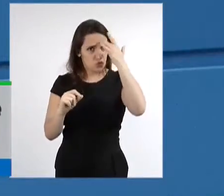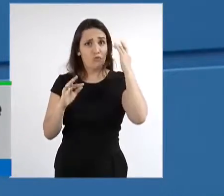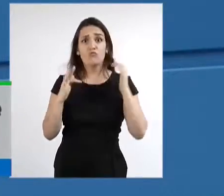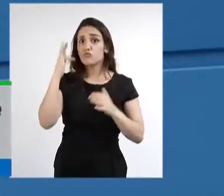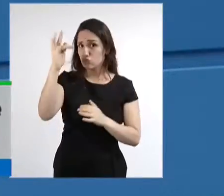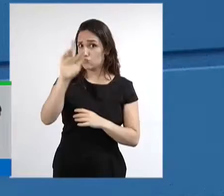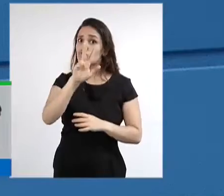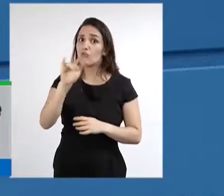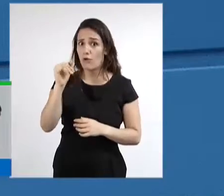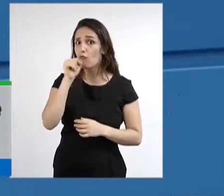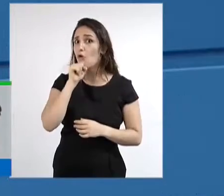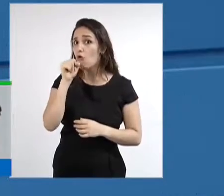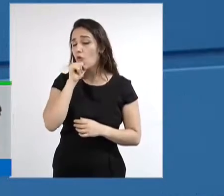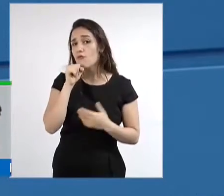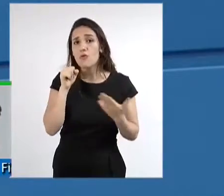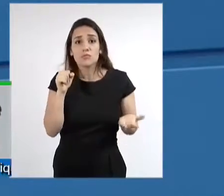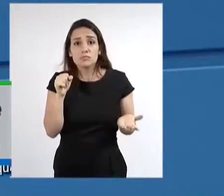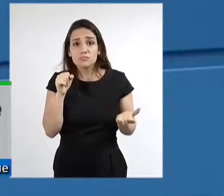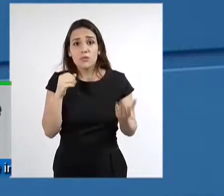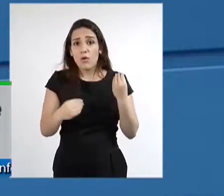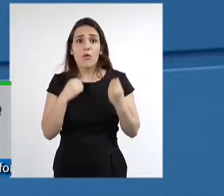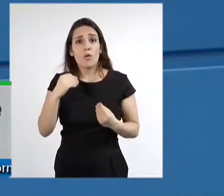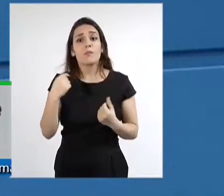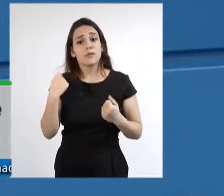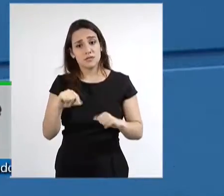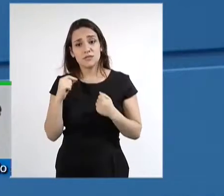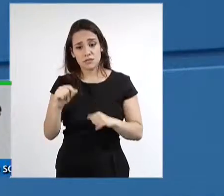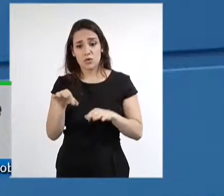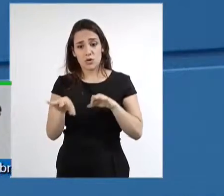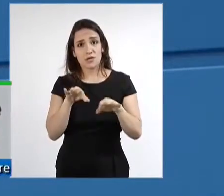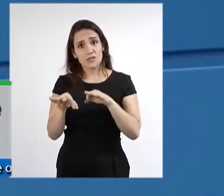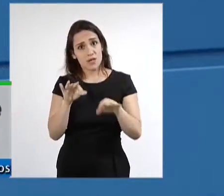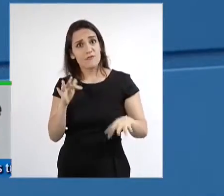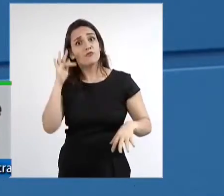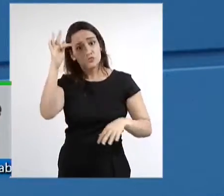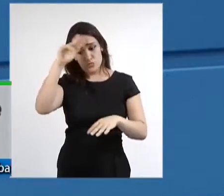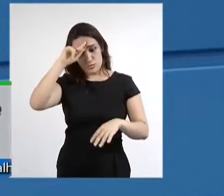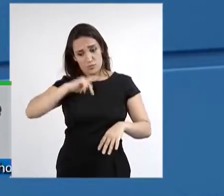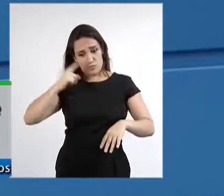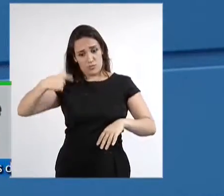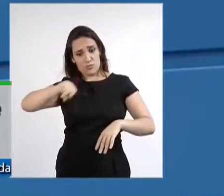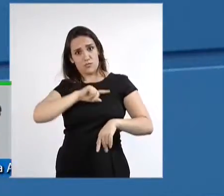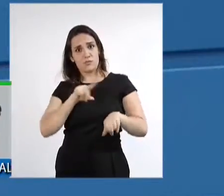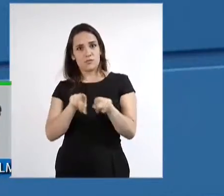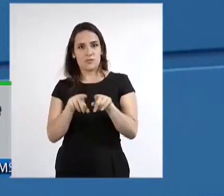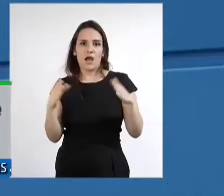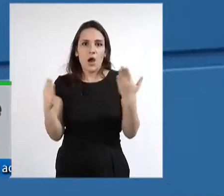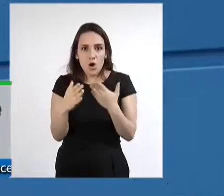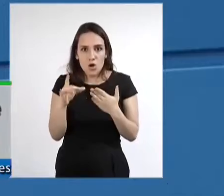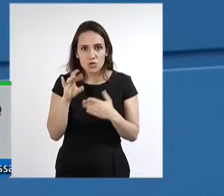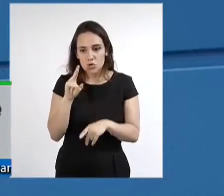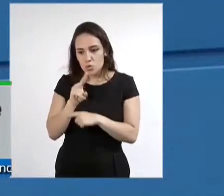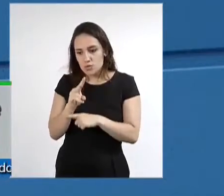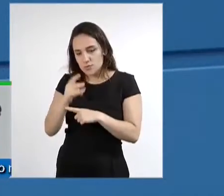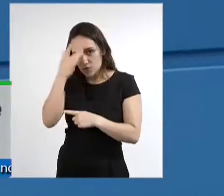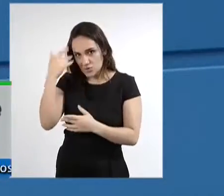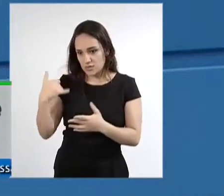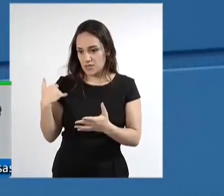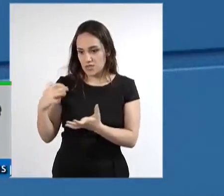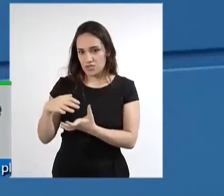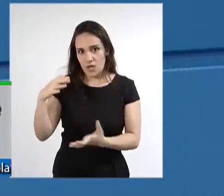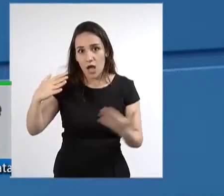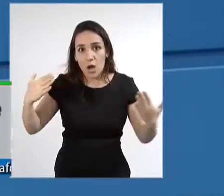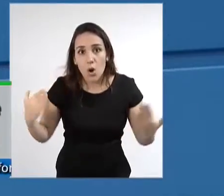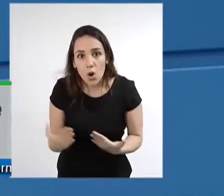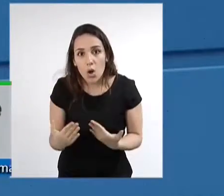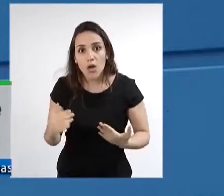iremos envelhecer, e cuidar disso é preparar o nosso futuro, não apenas do ponto de vista de